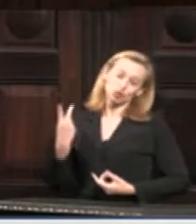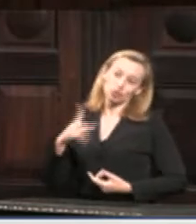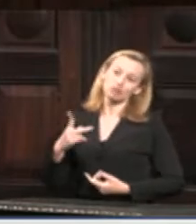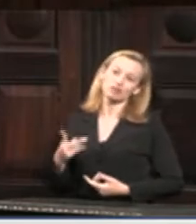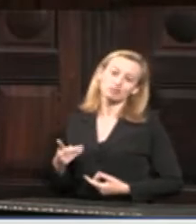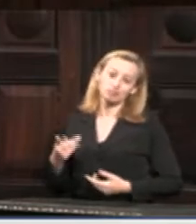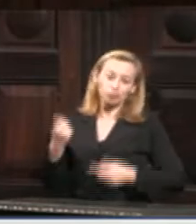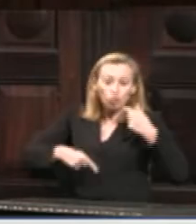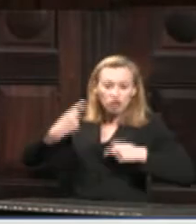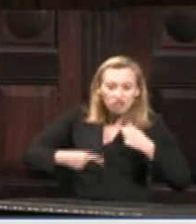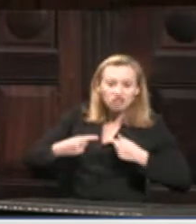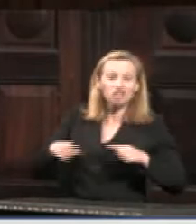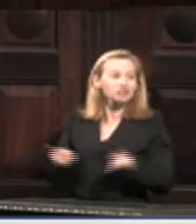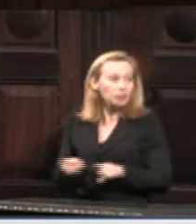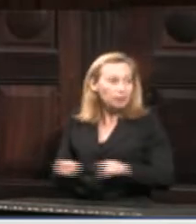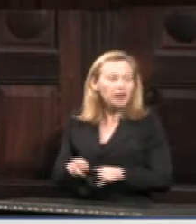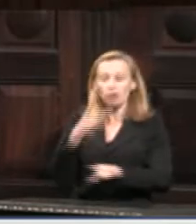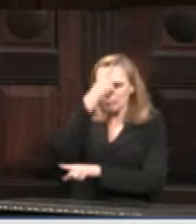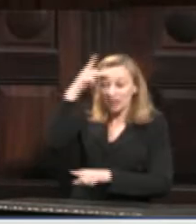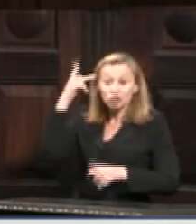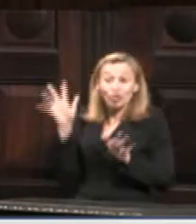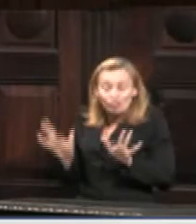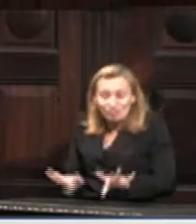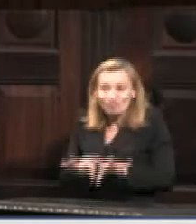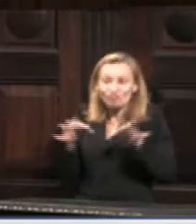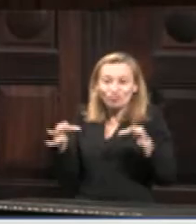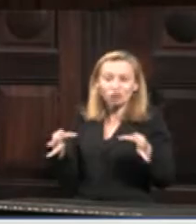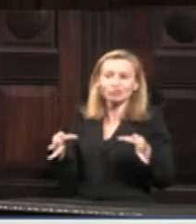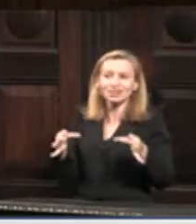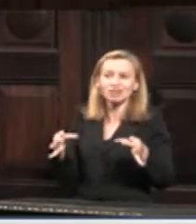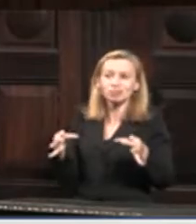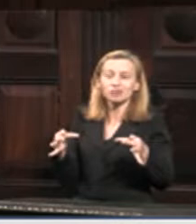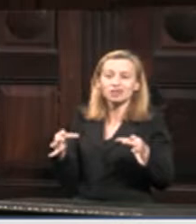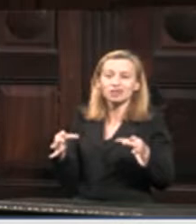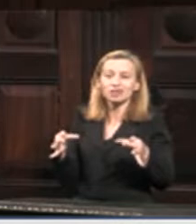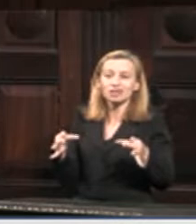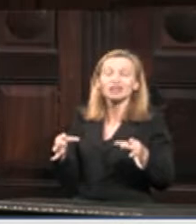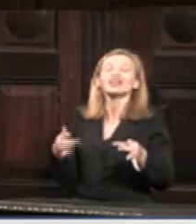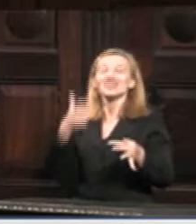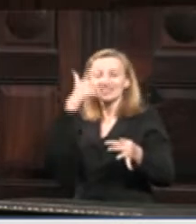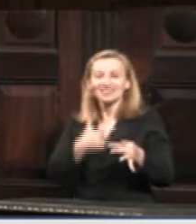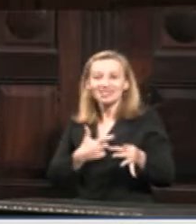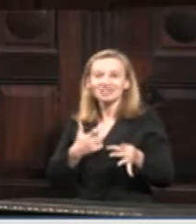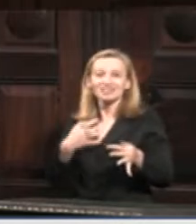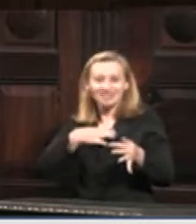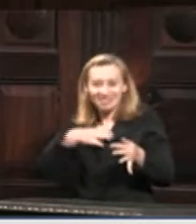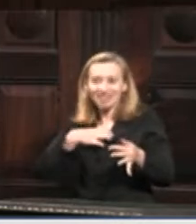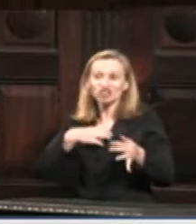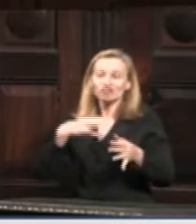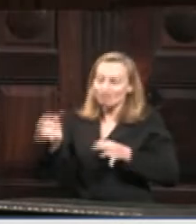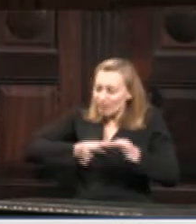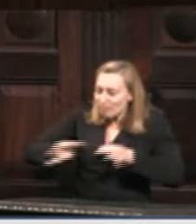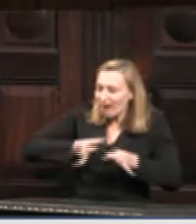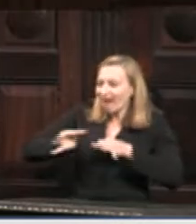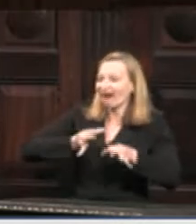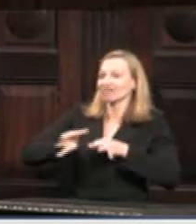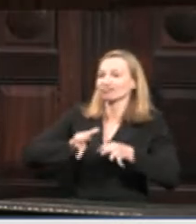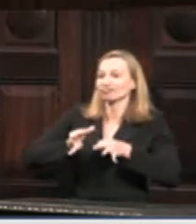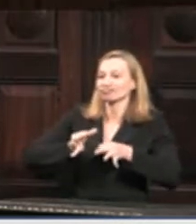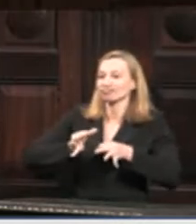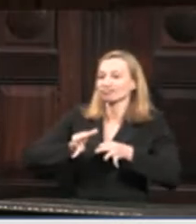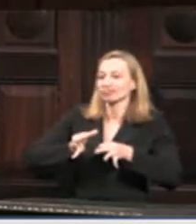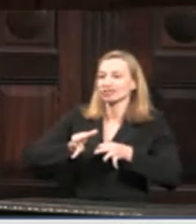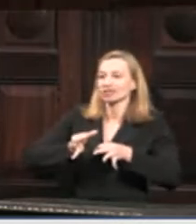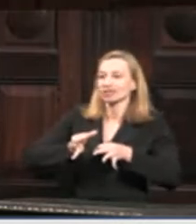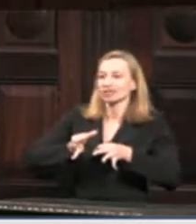alguém que modestamente e humildemente se sente qualificado e preparado para, sob o escrutínio